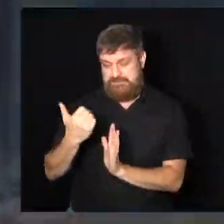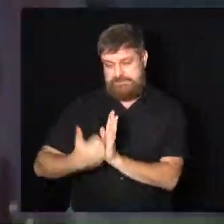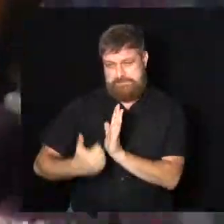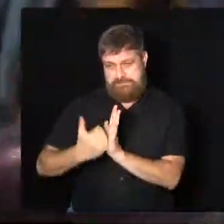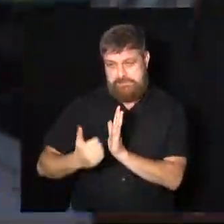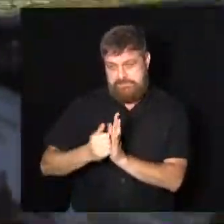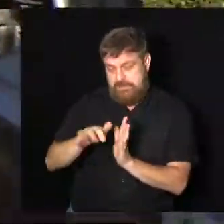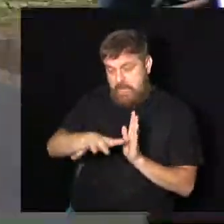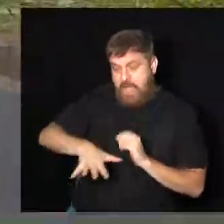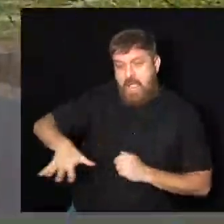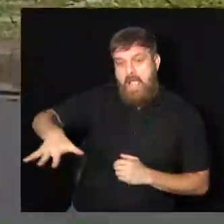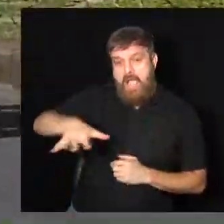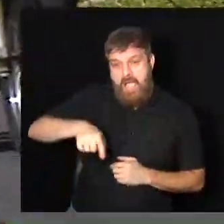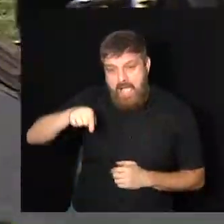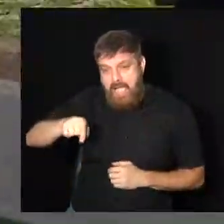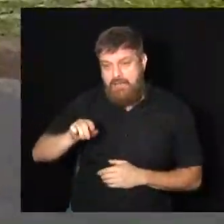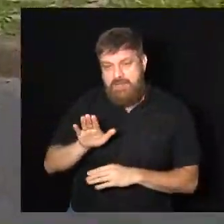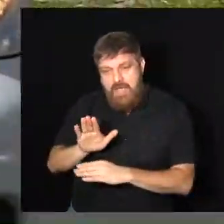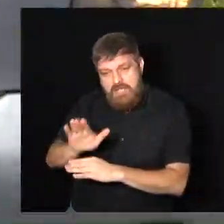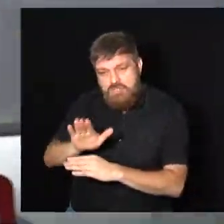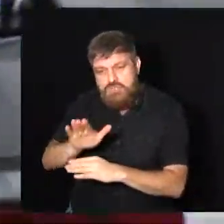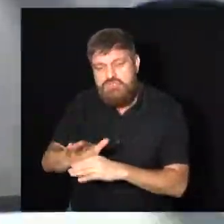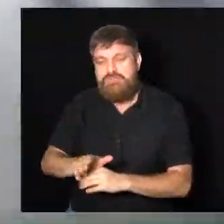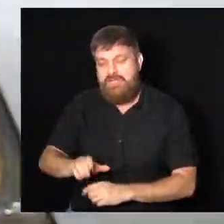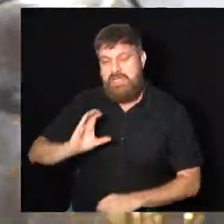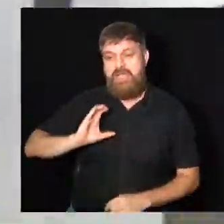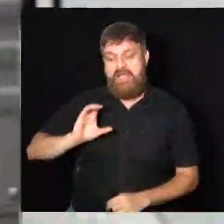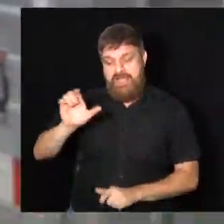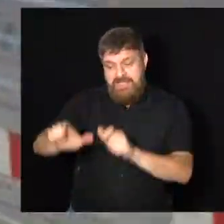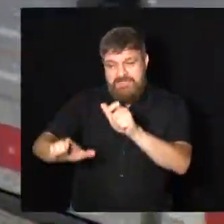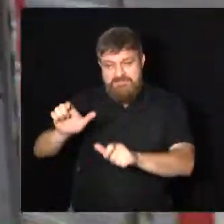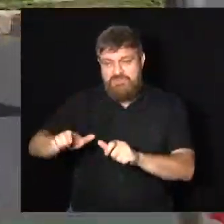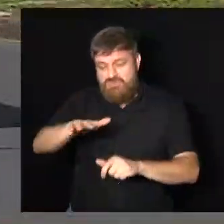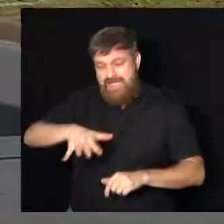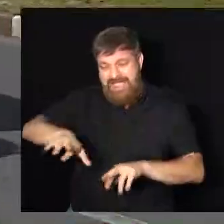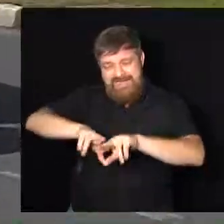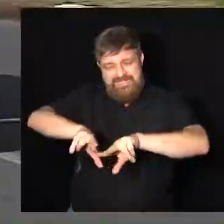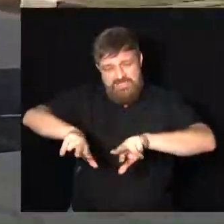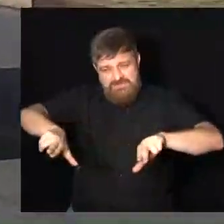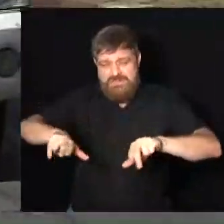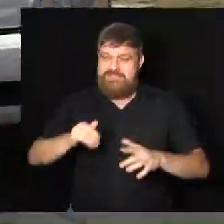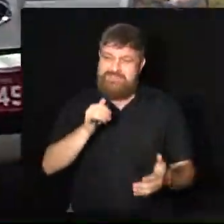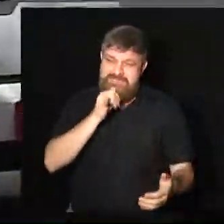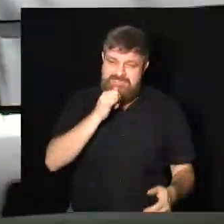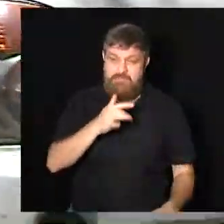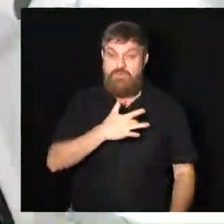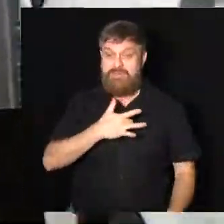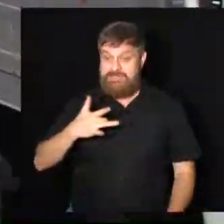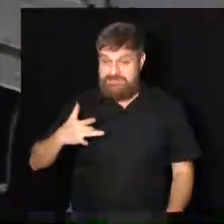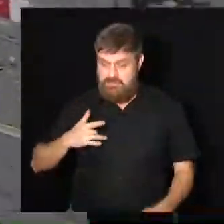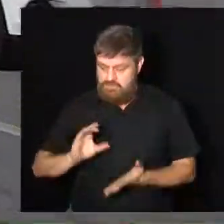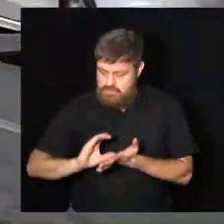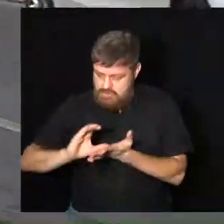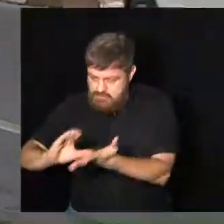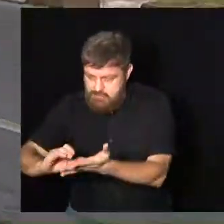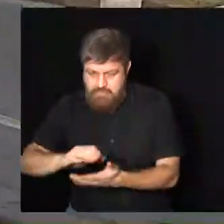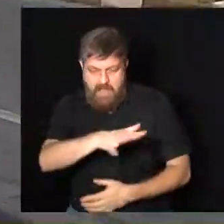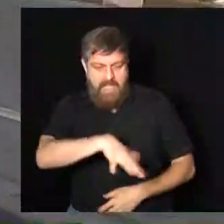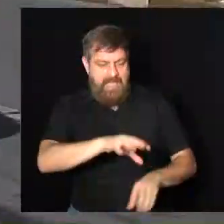pode ser utilizado para beneficiar os cidadãos em diversas áreas, como saúde,